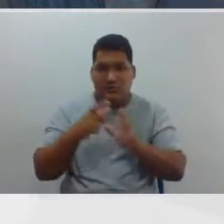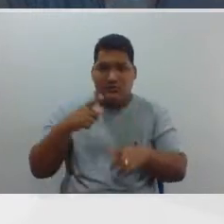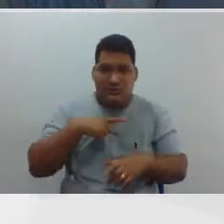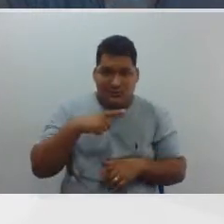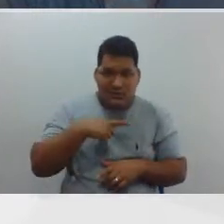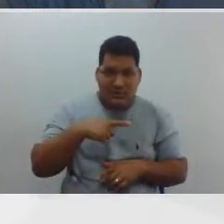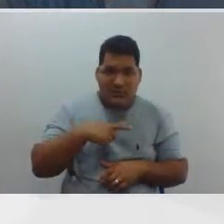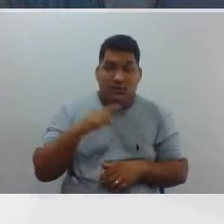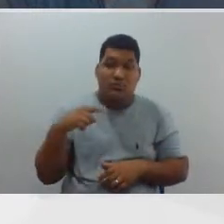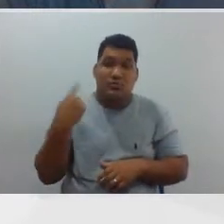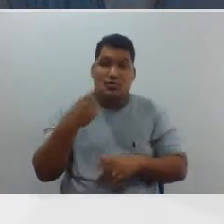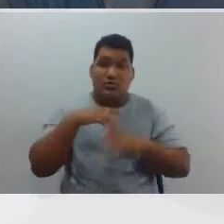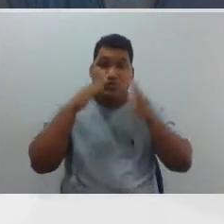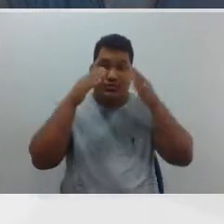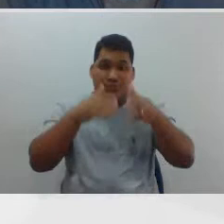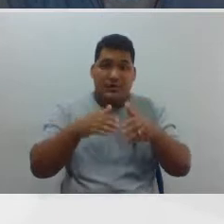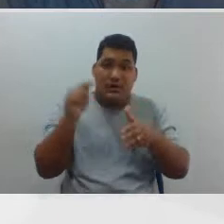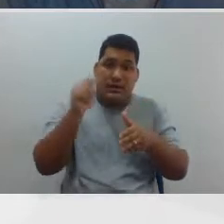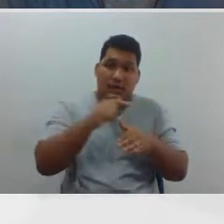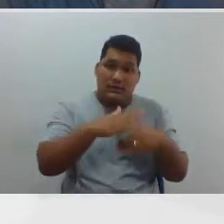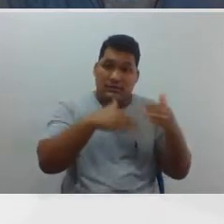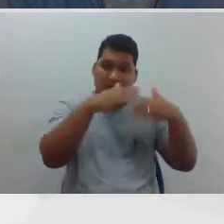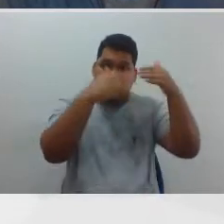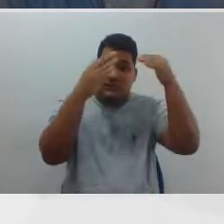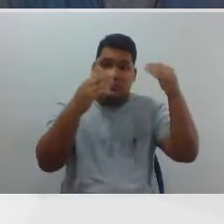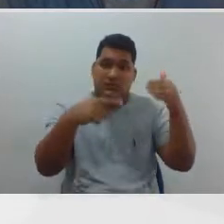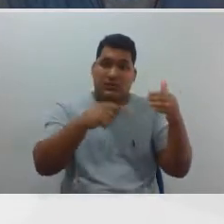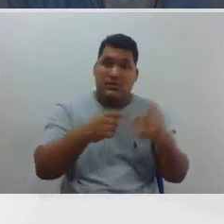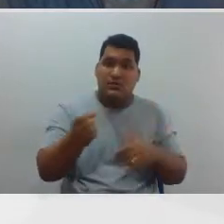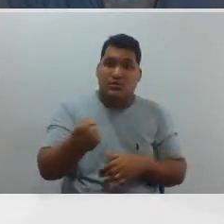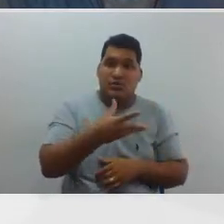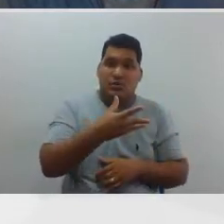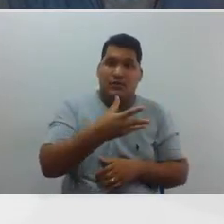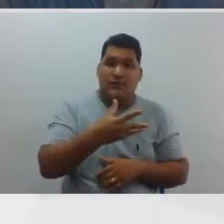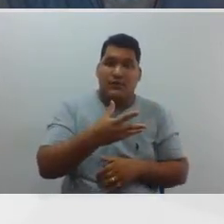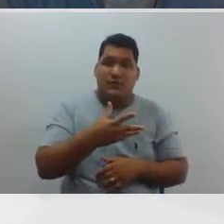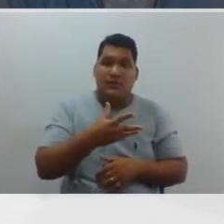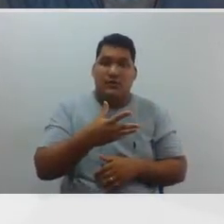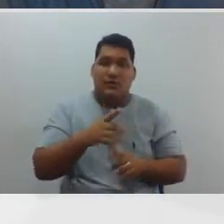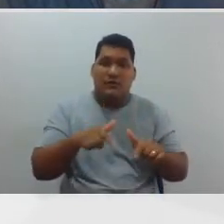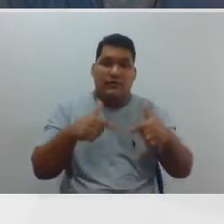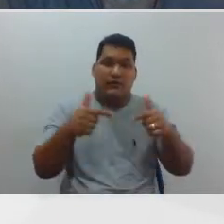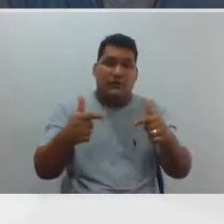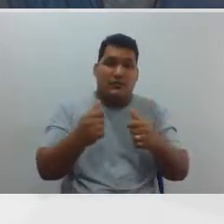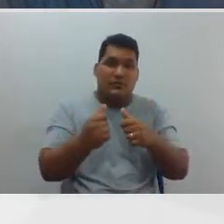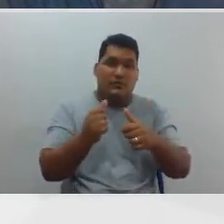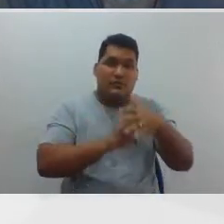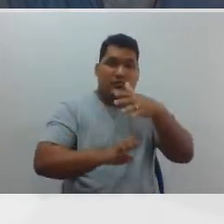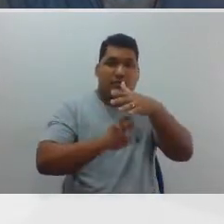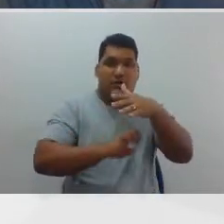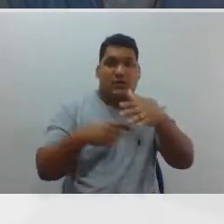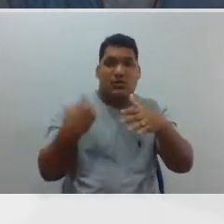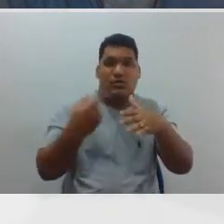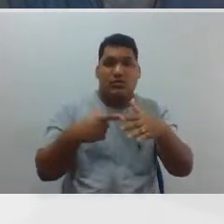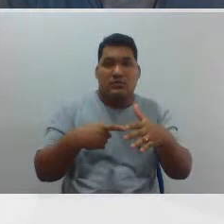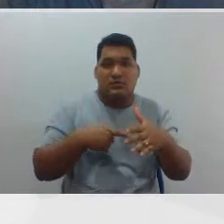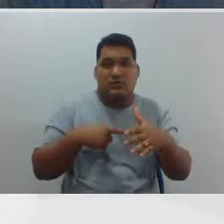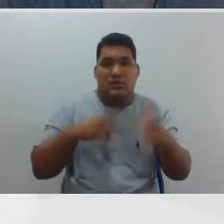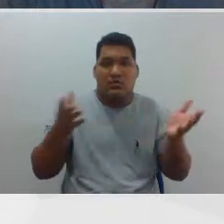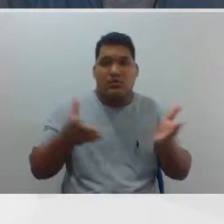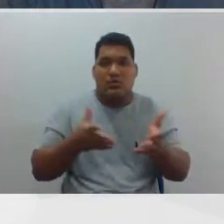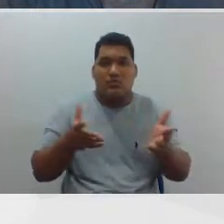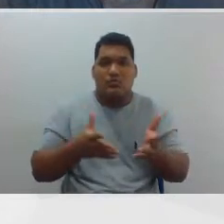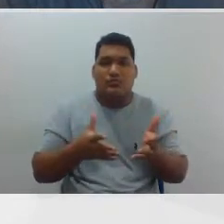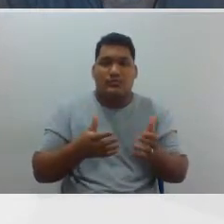nós chegássemos nessa evolução, nessa nova revolução industrial que nós estamos passando atualmente, né, que